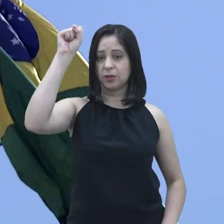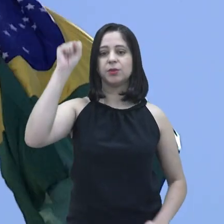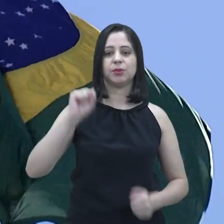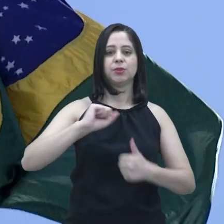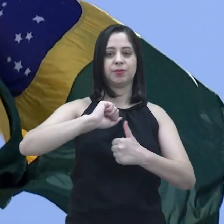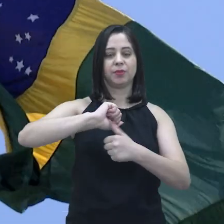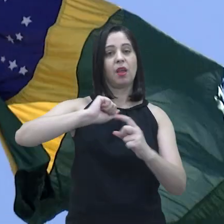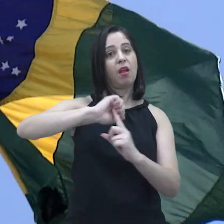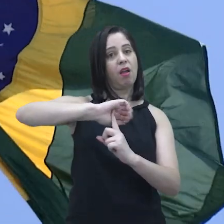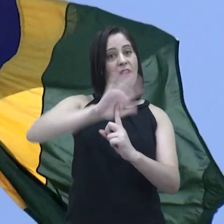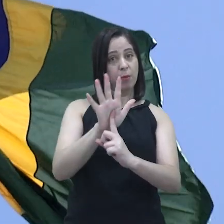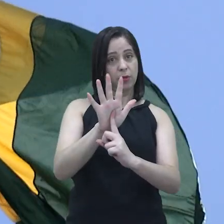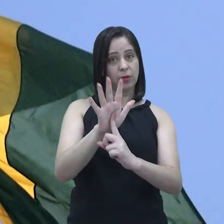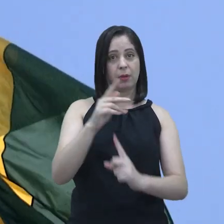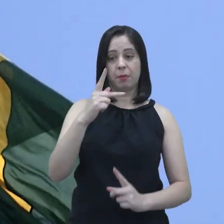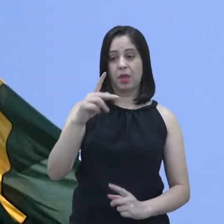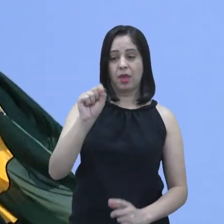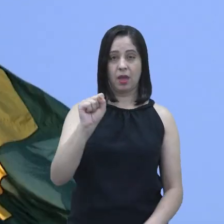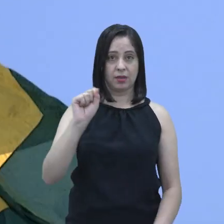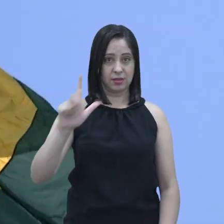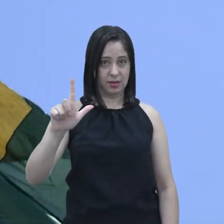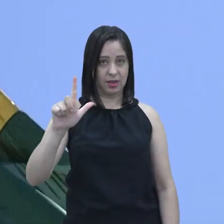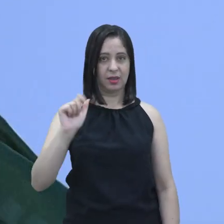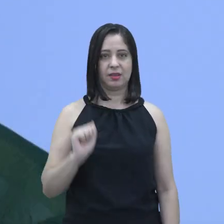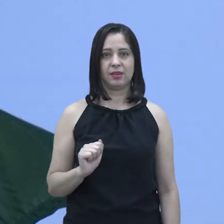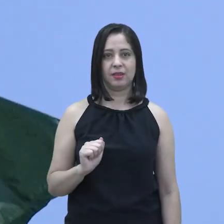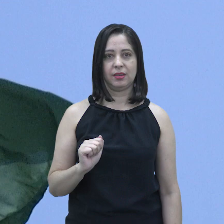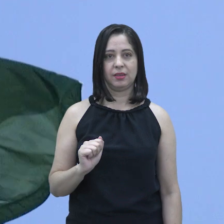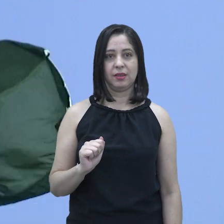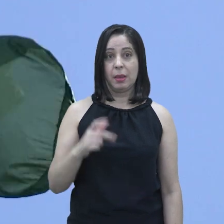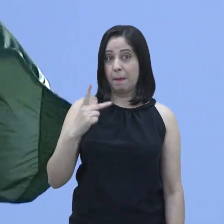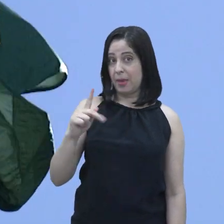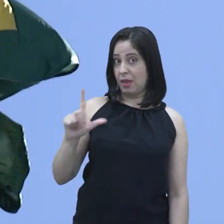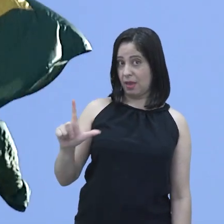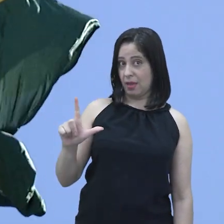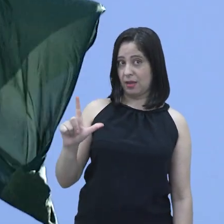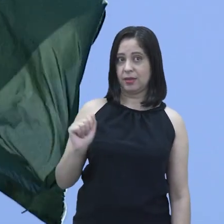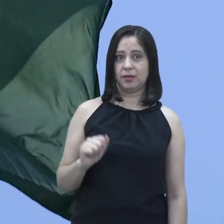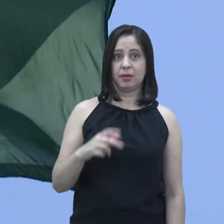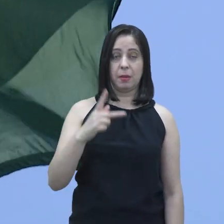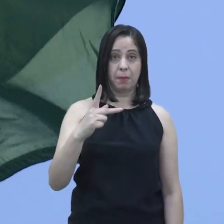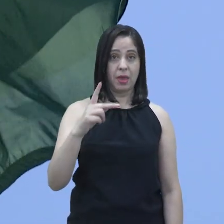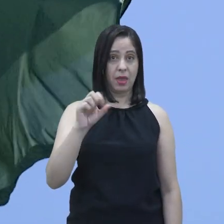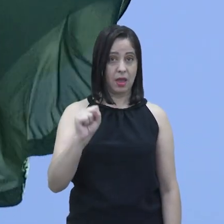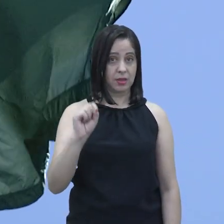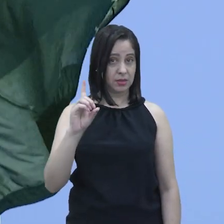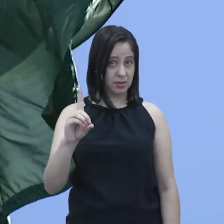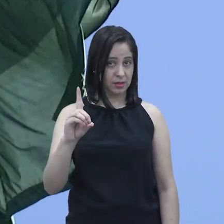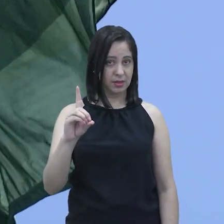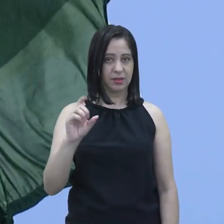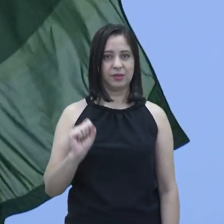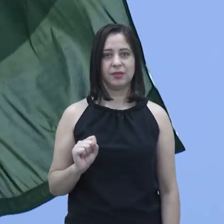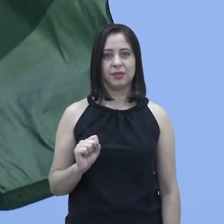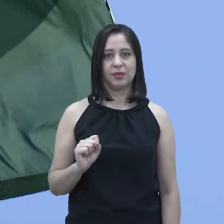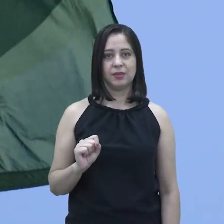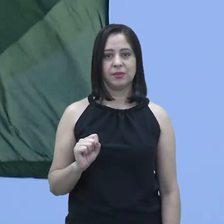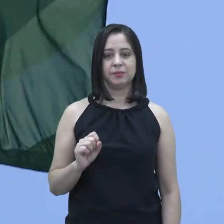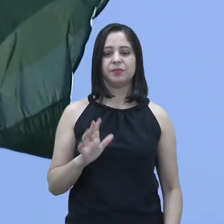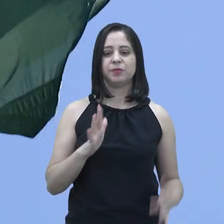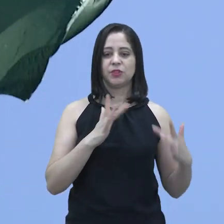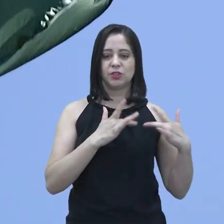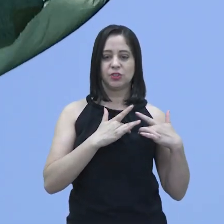Podemos, Republicanos, Partido Socialismo e Liberdade, Partido Liberal, Partido Social